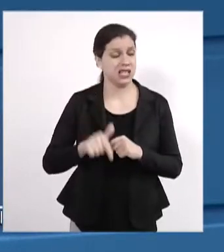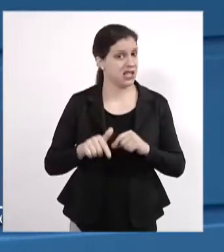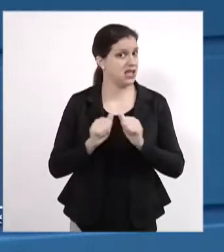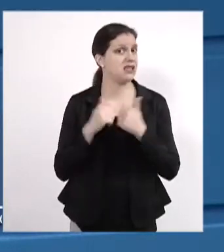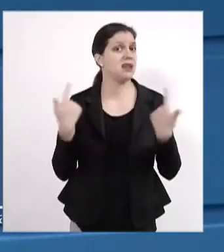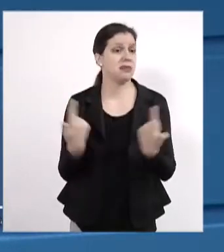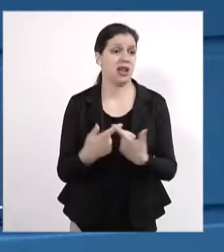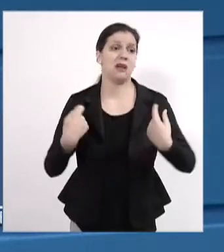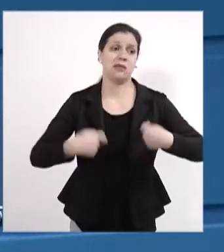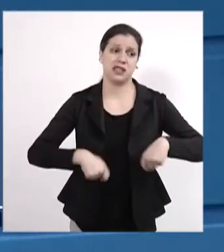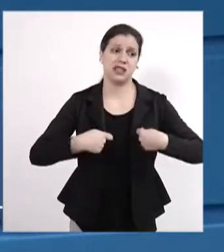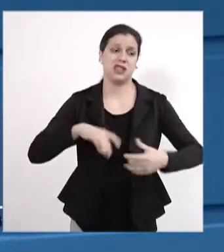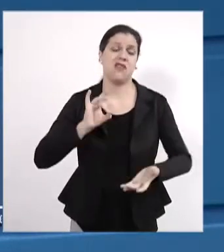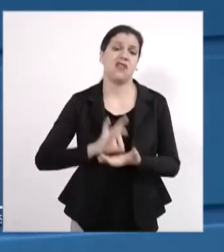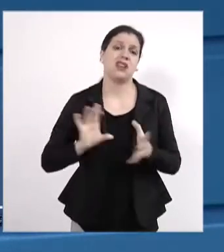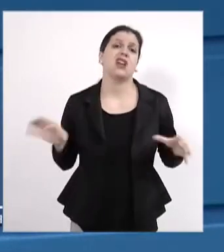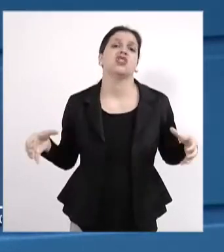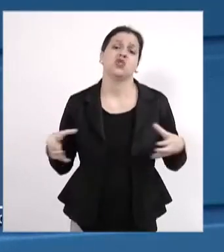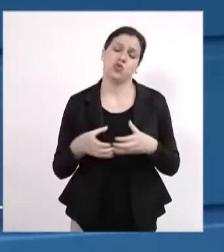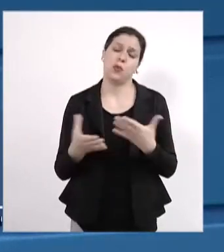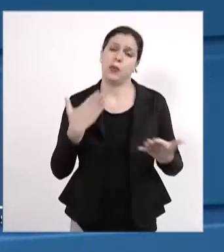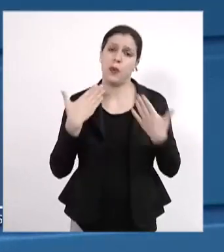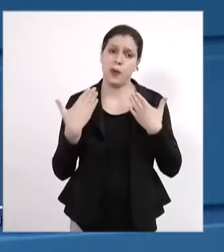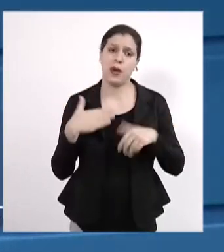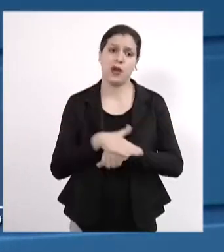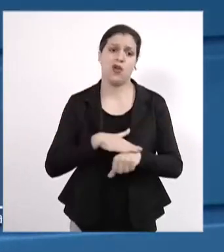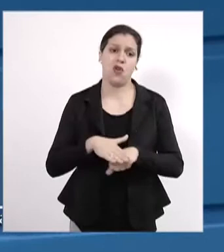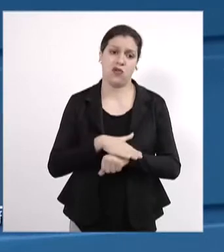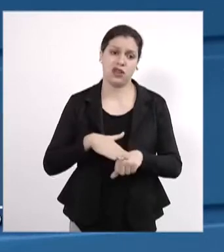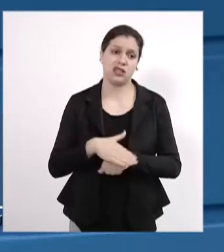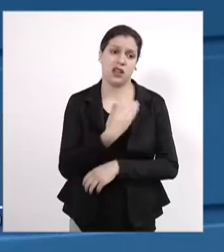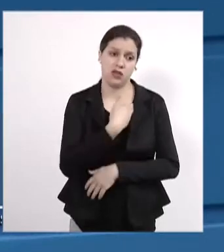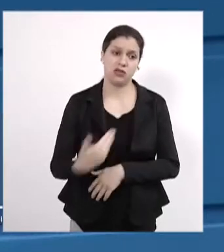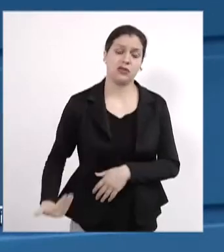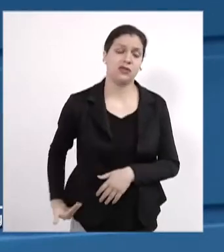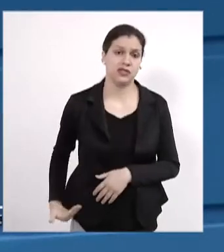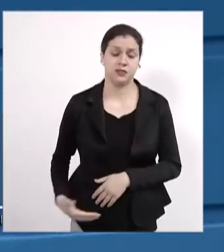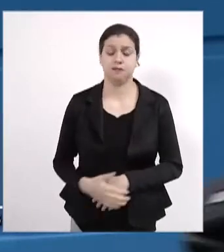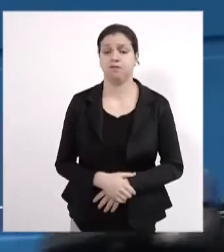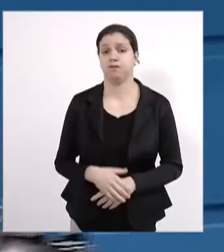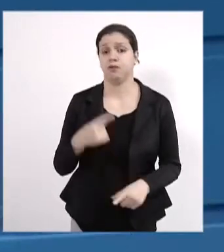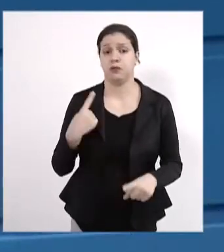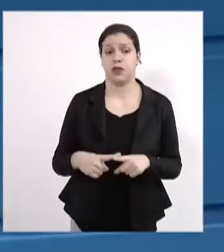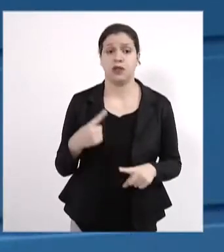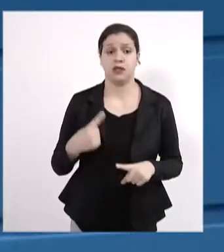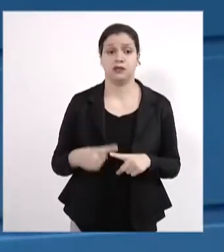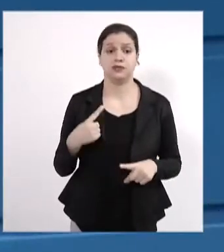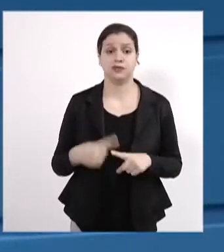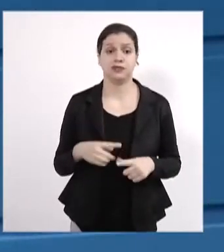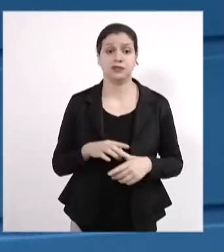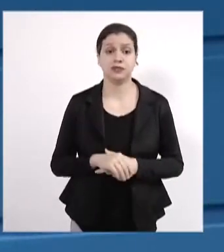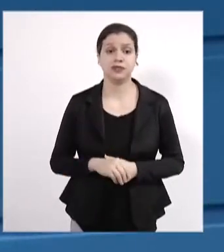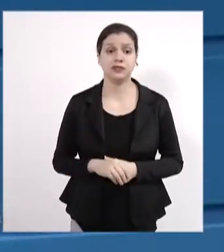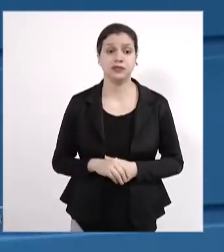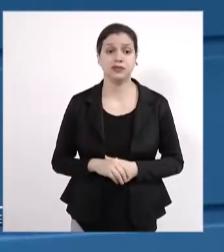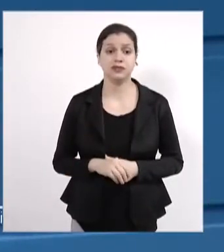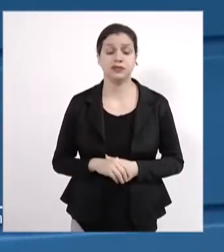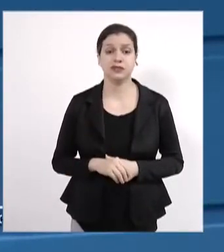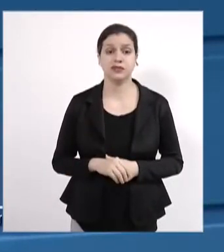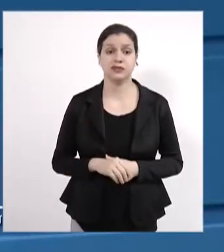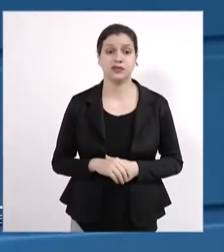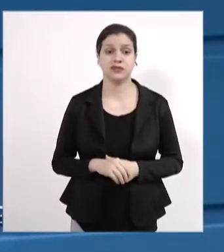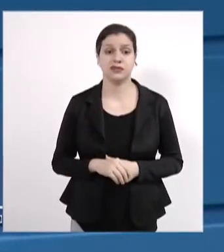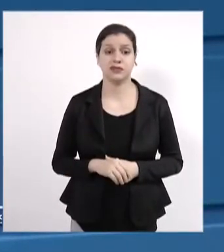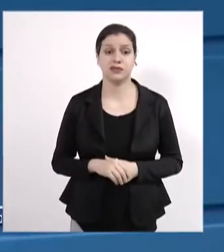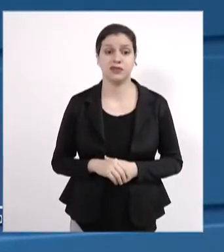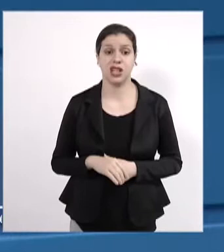comissão para conversar, para debater, para dialogar com o governo, pois só está sendo levado em conta mesmo